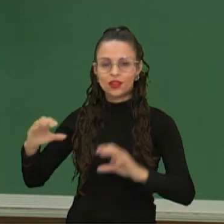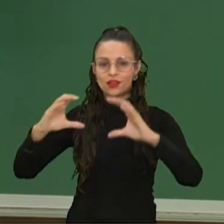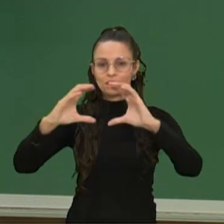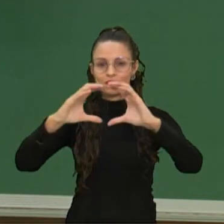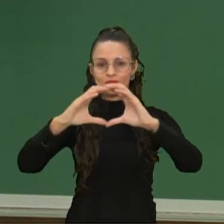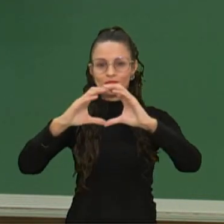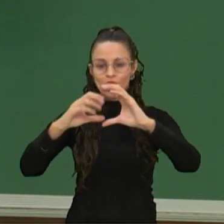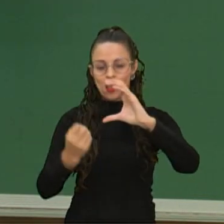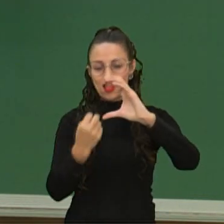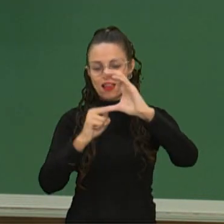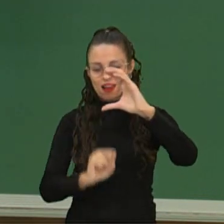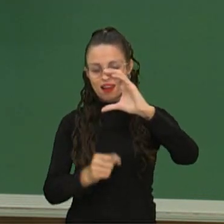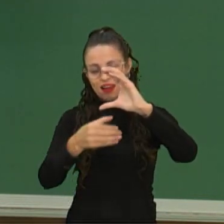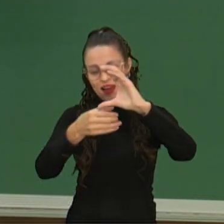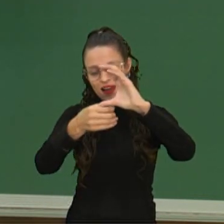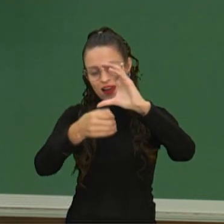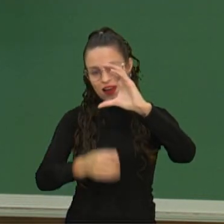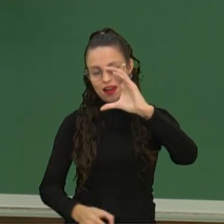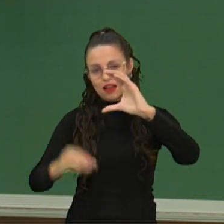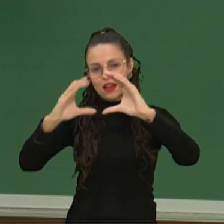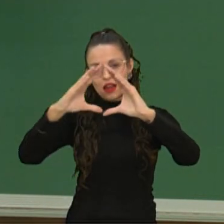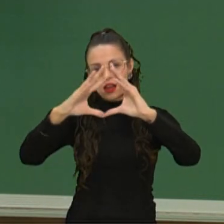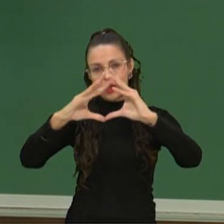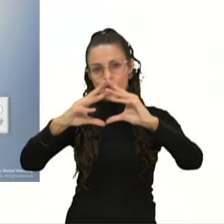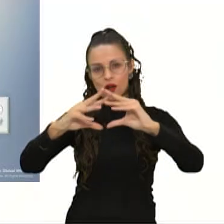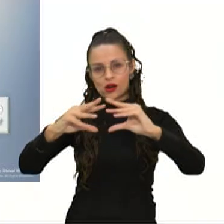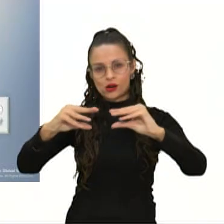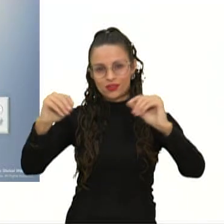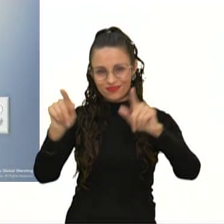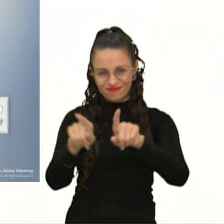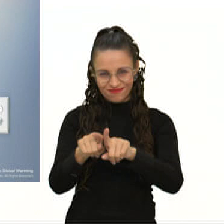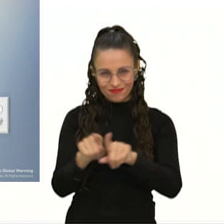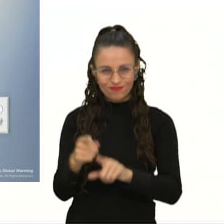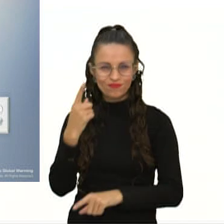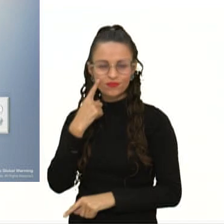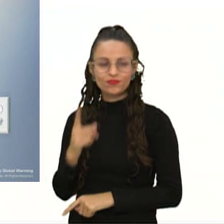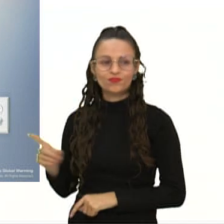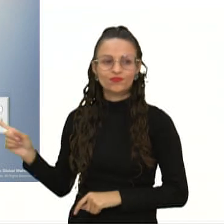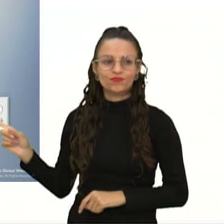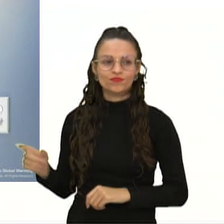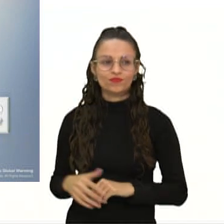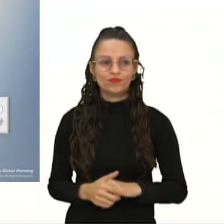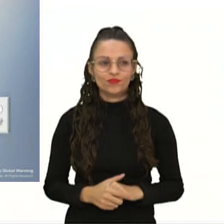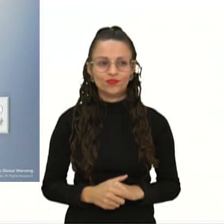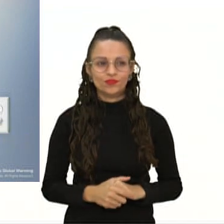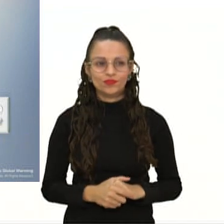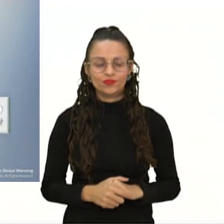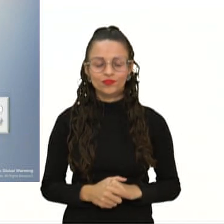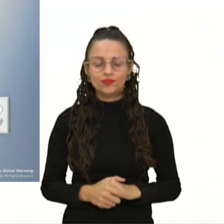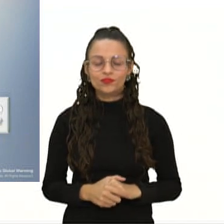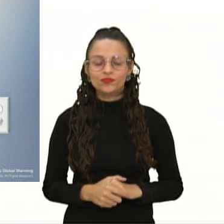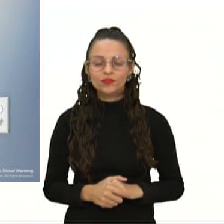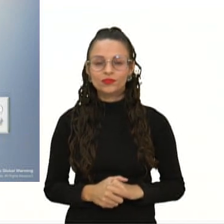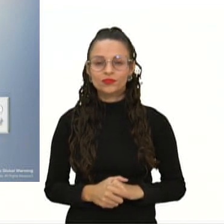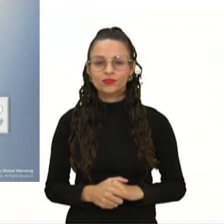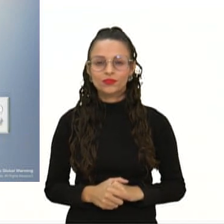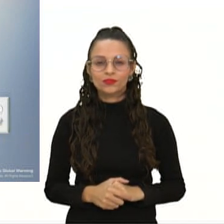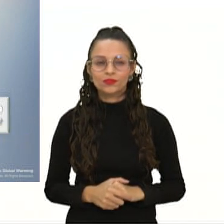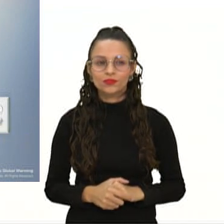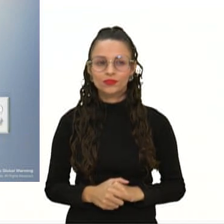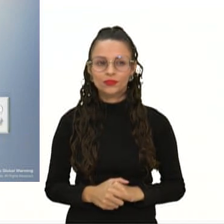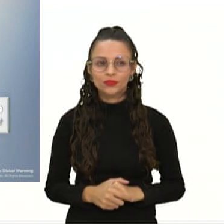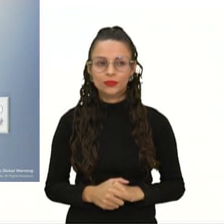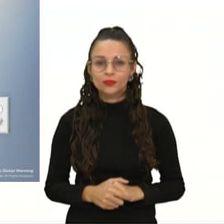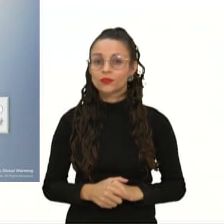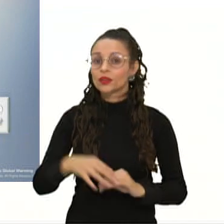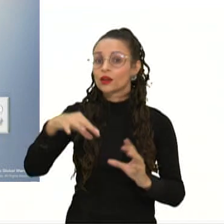sorvete fosse o planeta, derretendo também, né? Earth is melting, we can save our planet, think green.